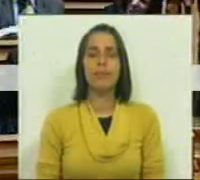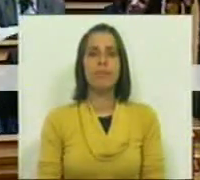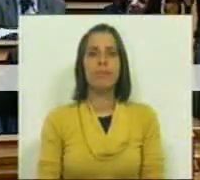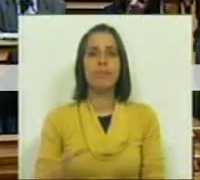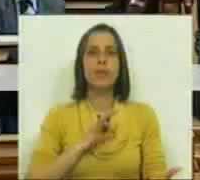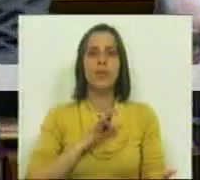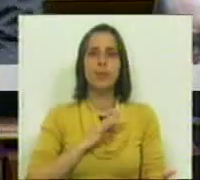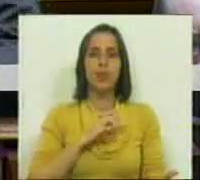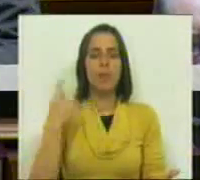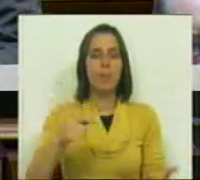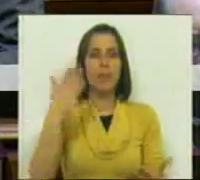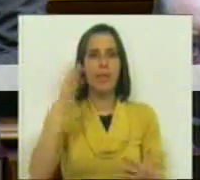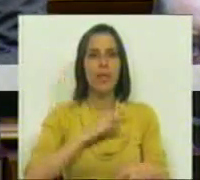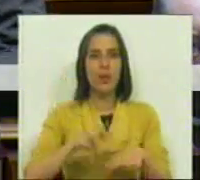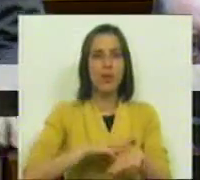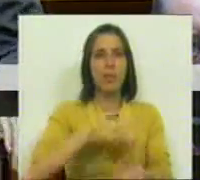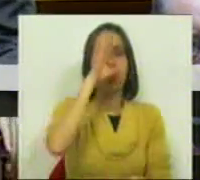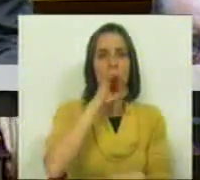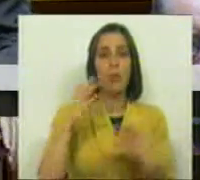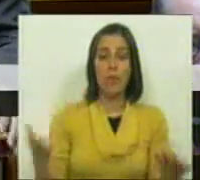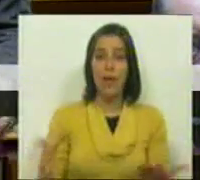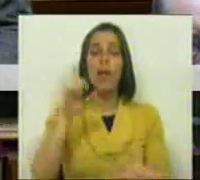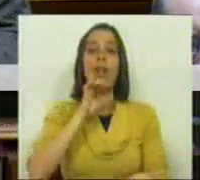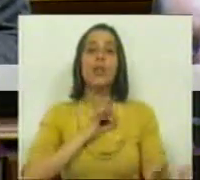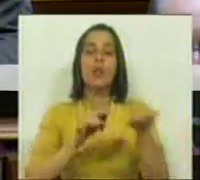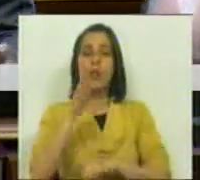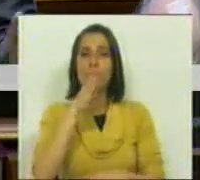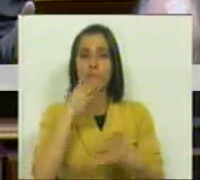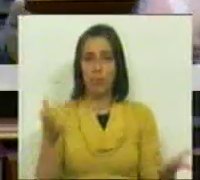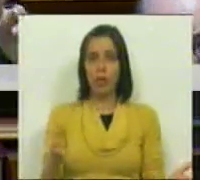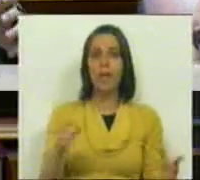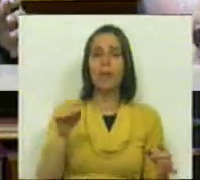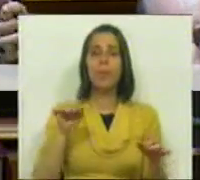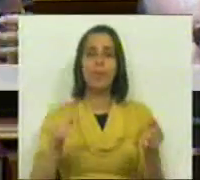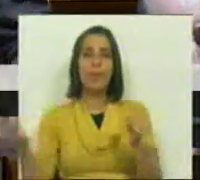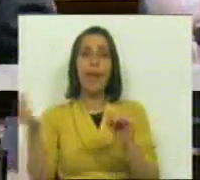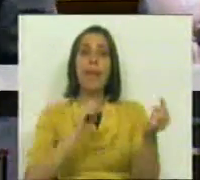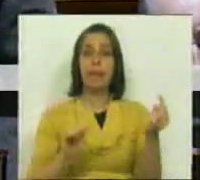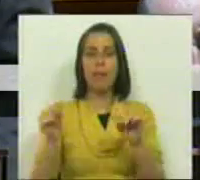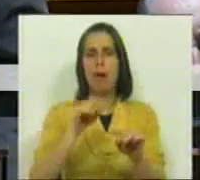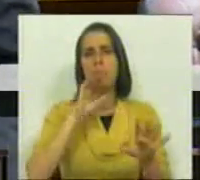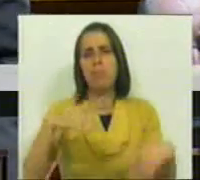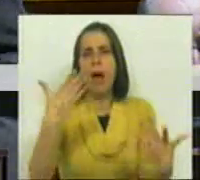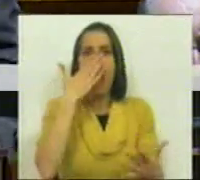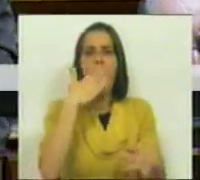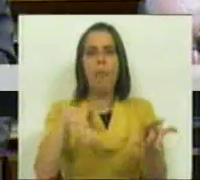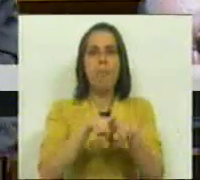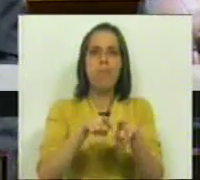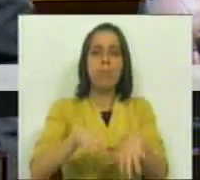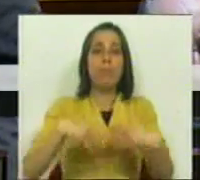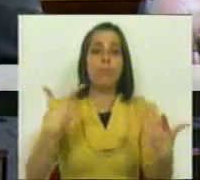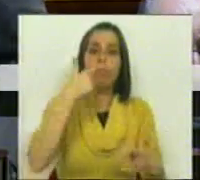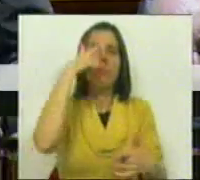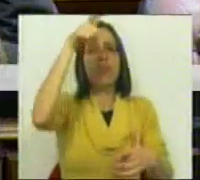Sr. Presidente, senhores membros do Governo, senhoras e senhores deputados, este debate pode parecer até para